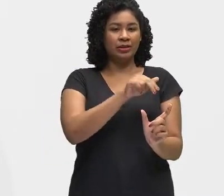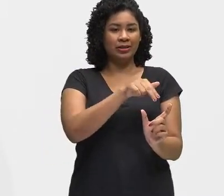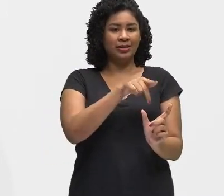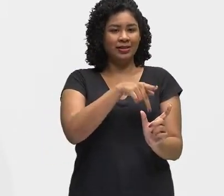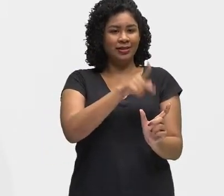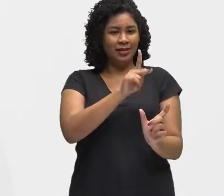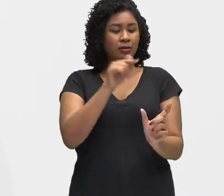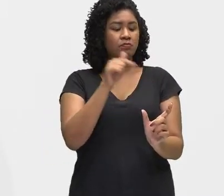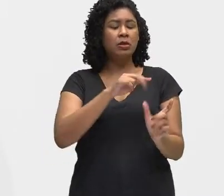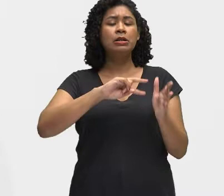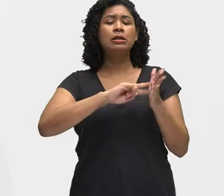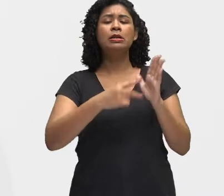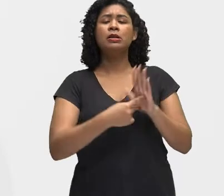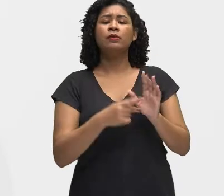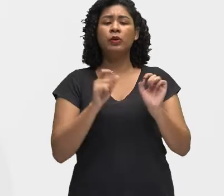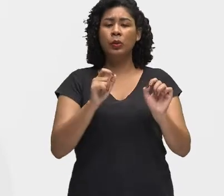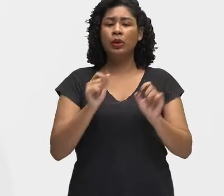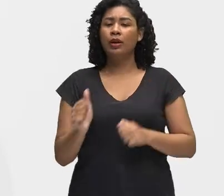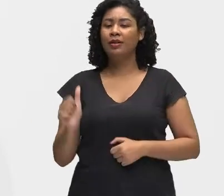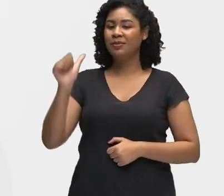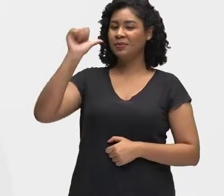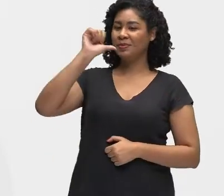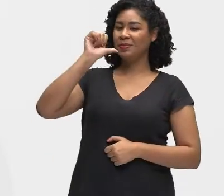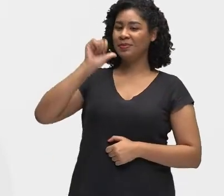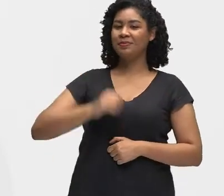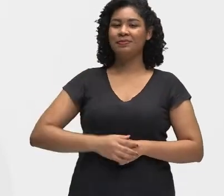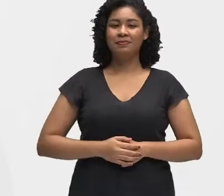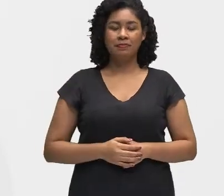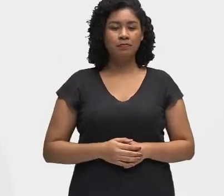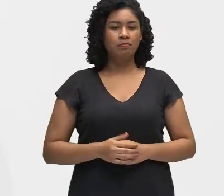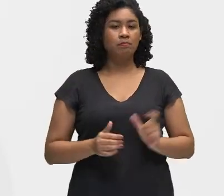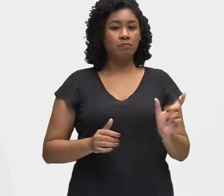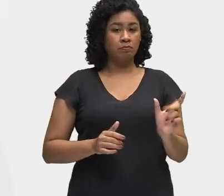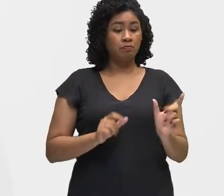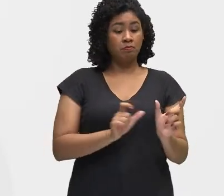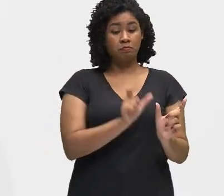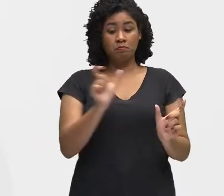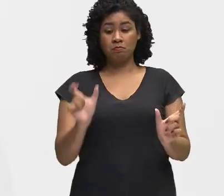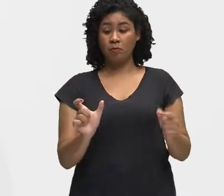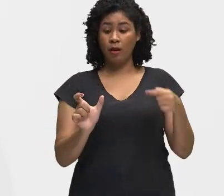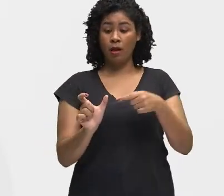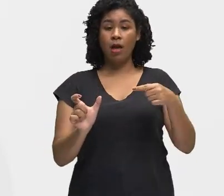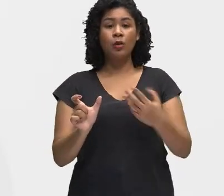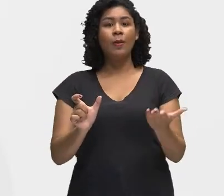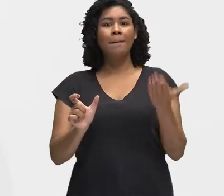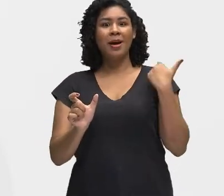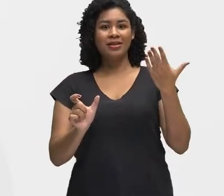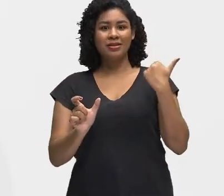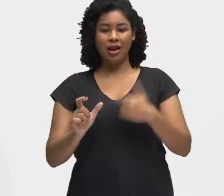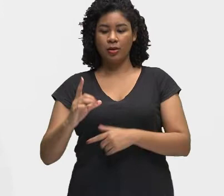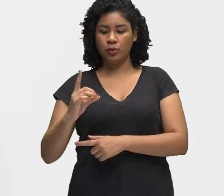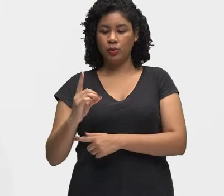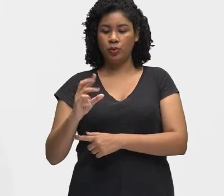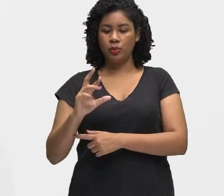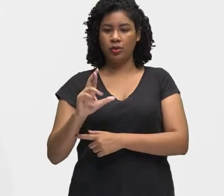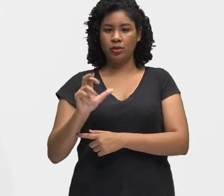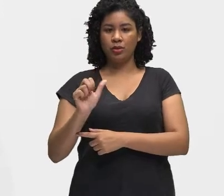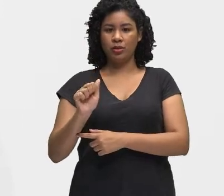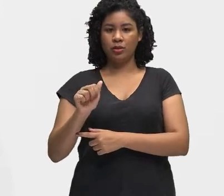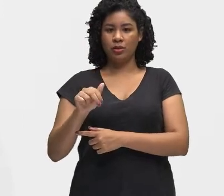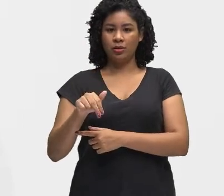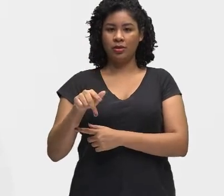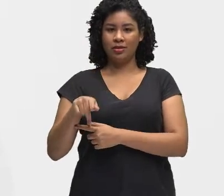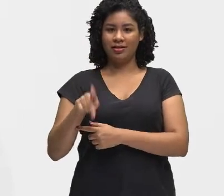Verbo beber ou tomar. Como é a forma dele no passado? Drank,